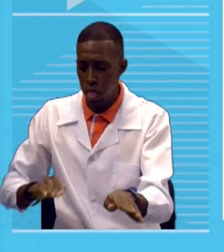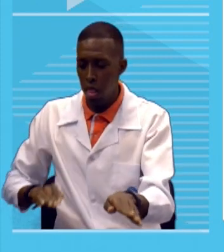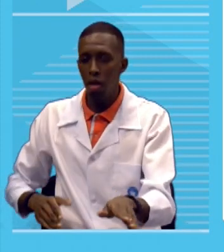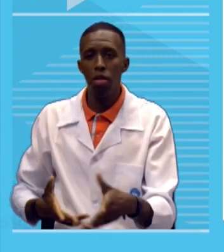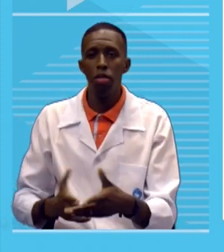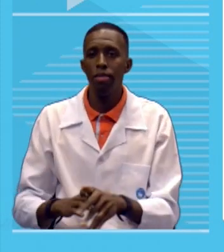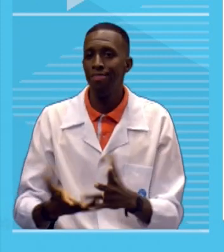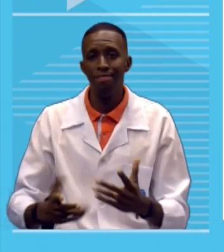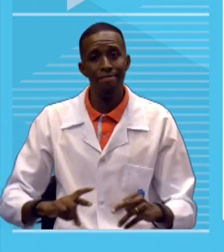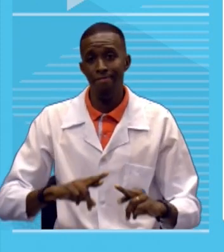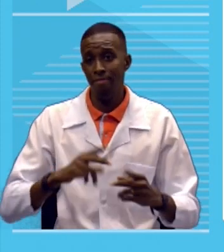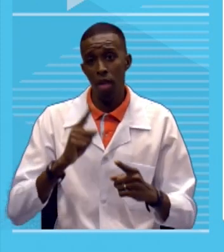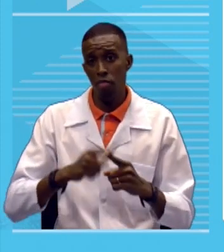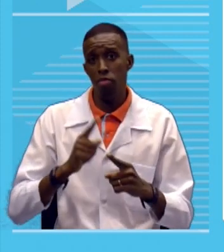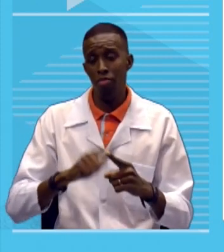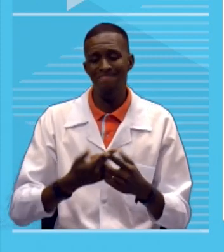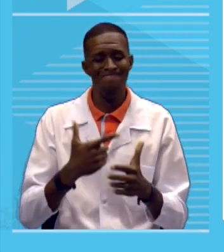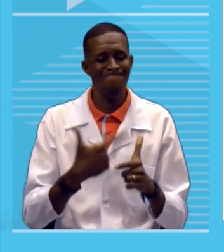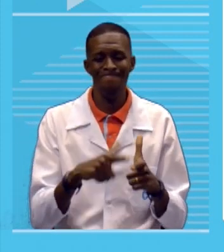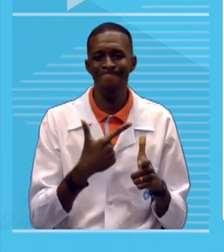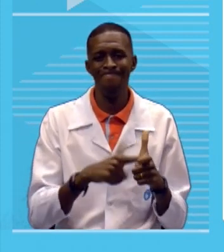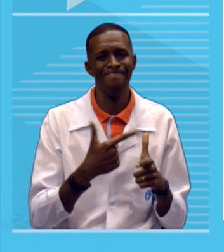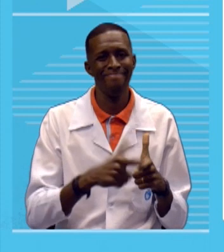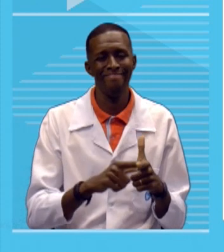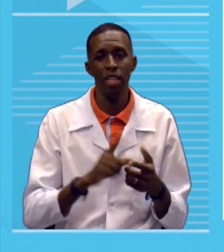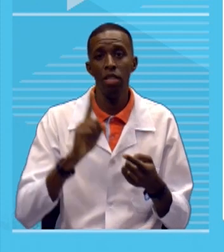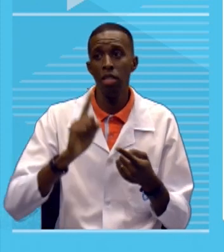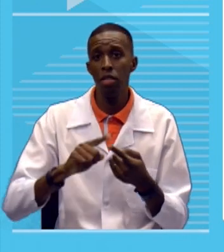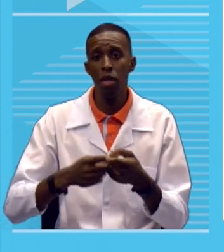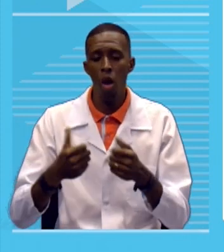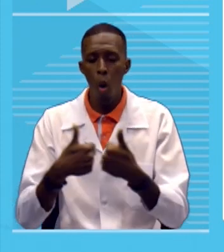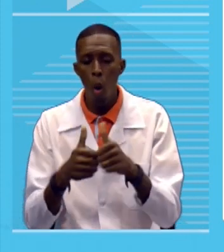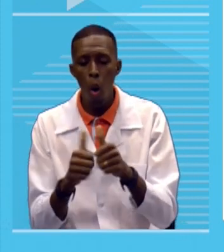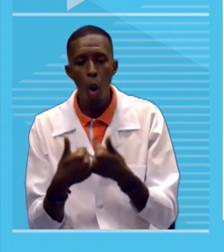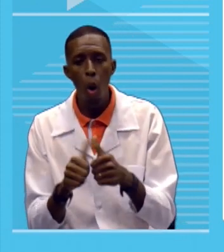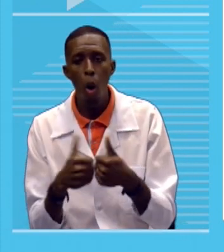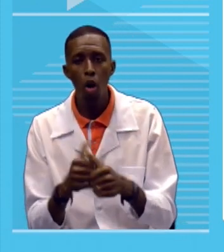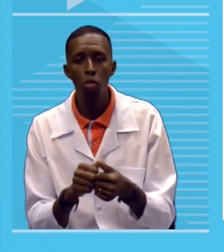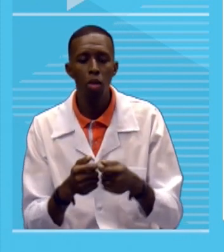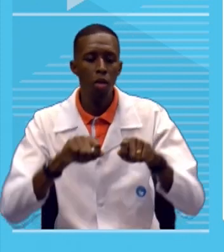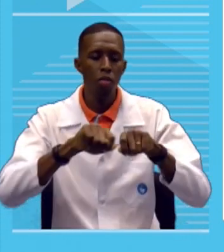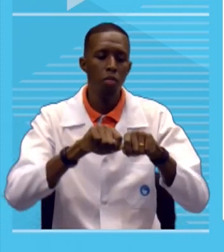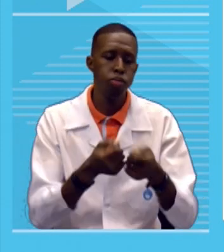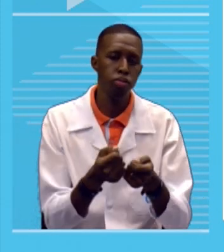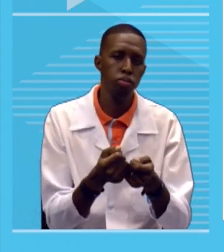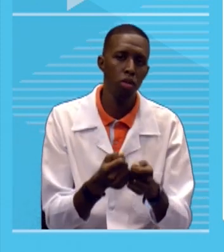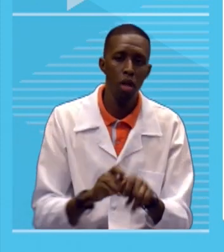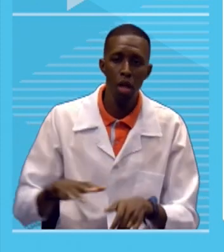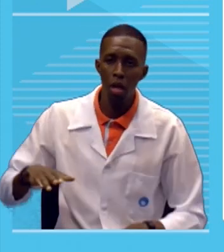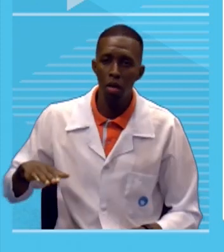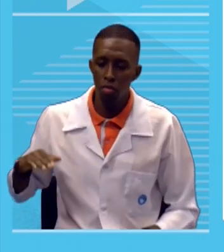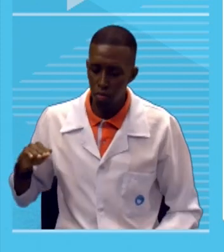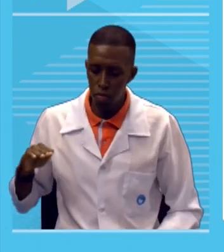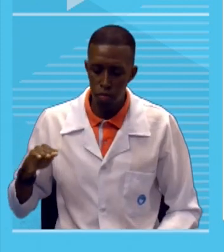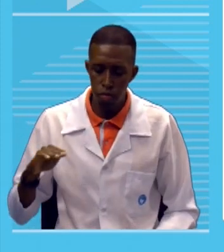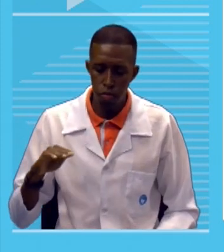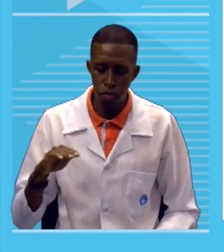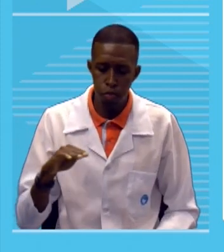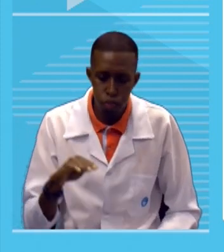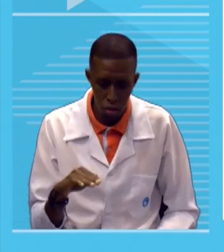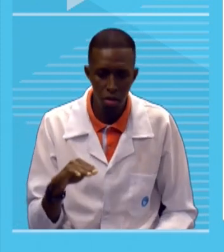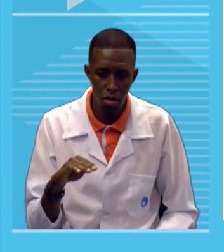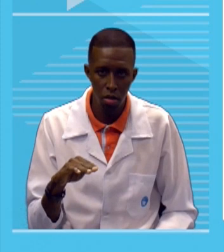é transporte público de qualidade. Não é à toa que a gente vê, né? A própria cidade de Teresina tem enfrentado aí